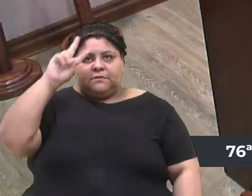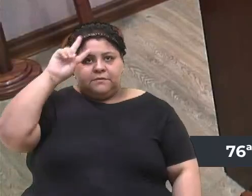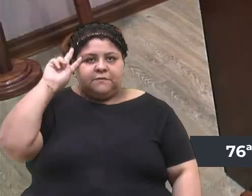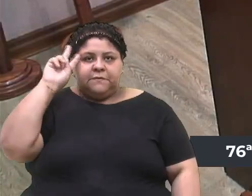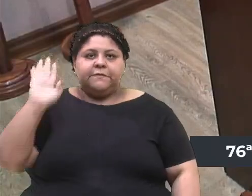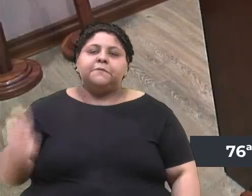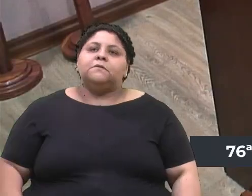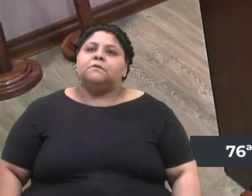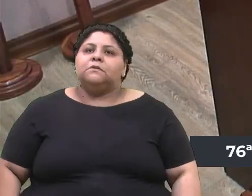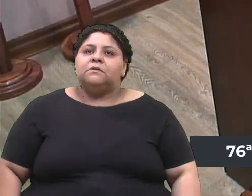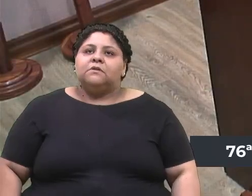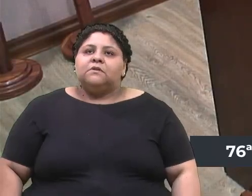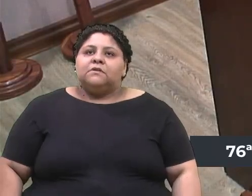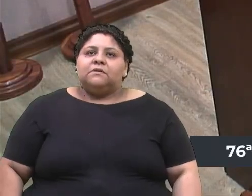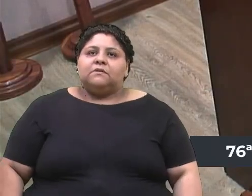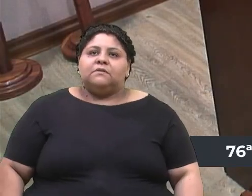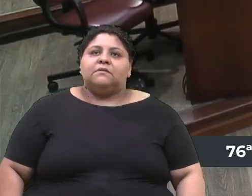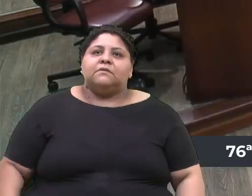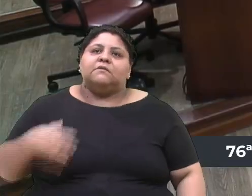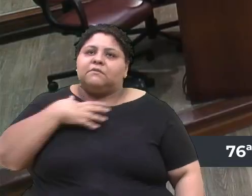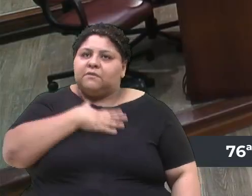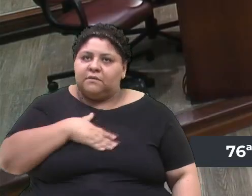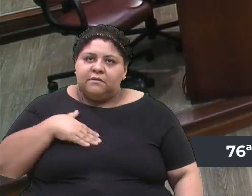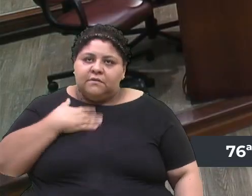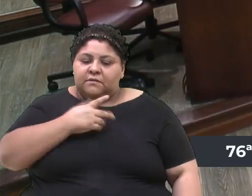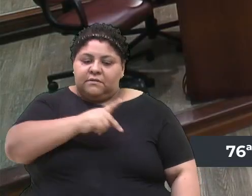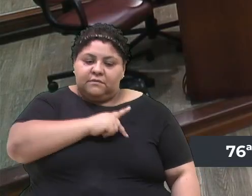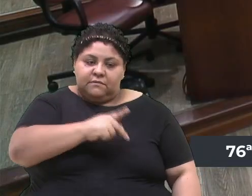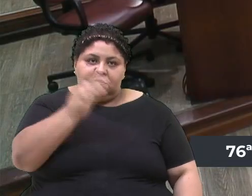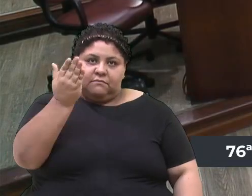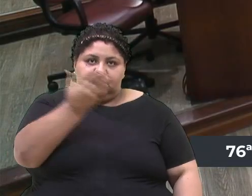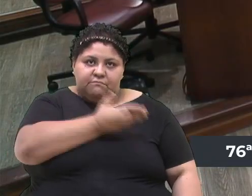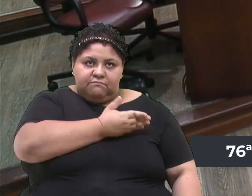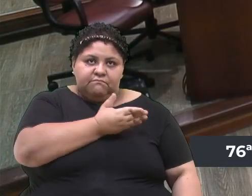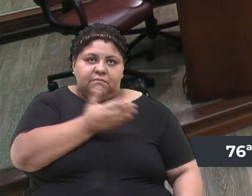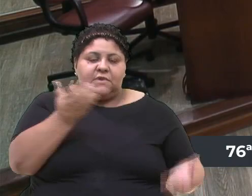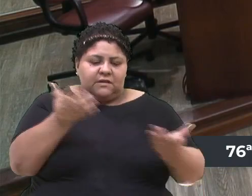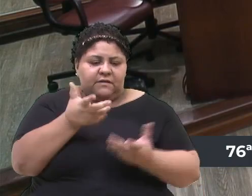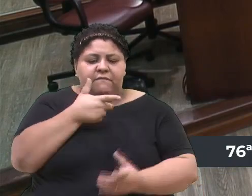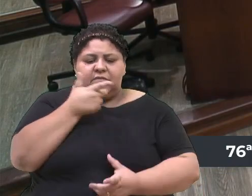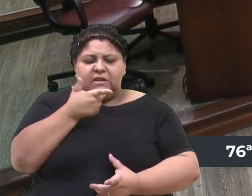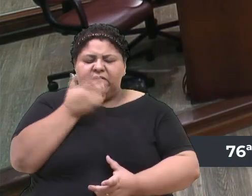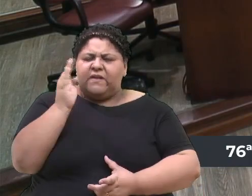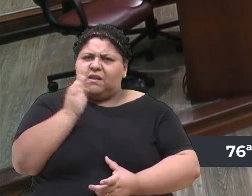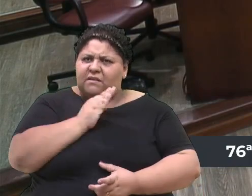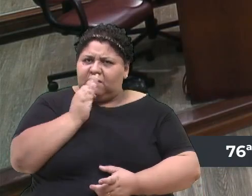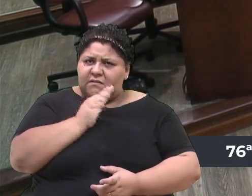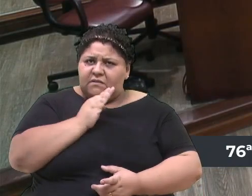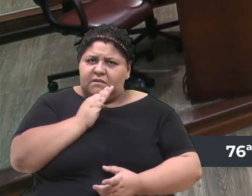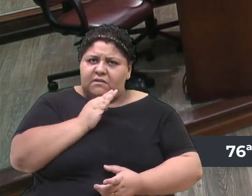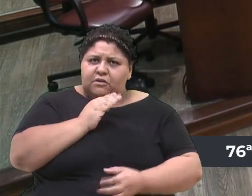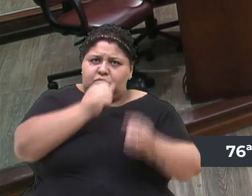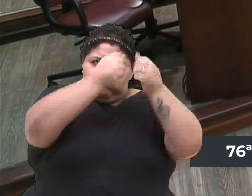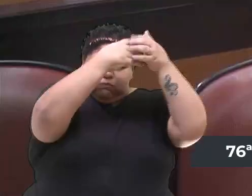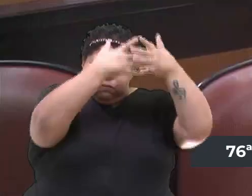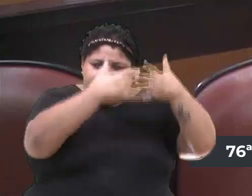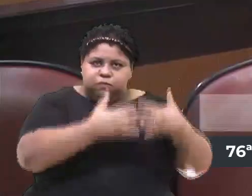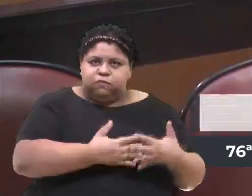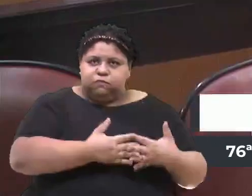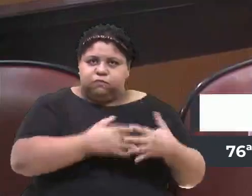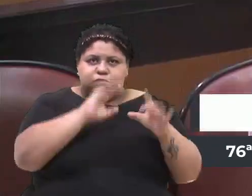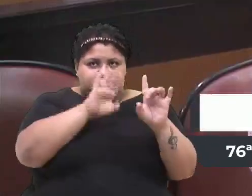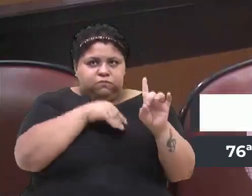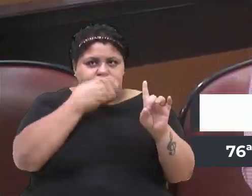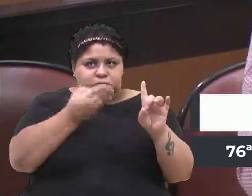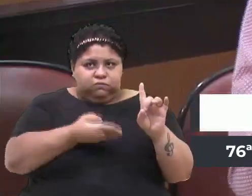Sinuesa. Da mesma forma, senhor presidente, colegas, deixar aqui um breve relato do